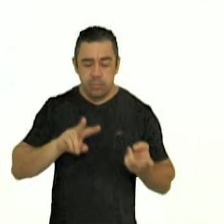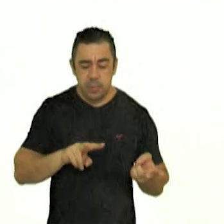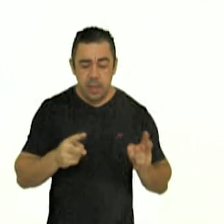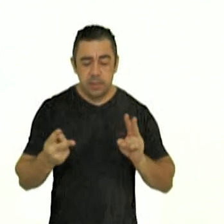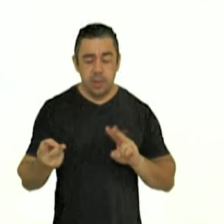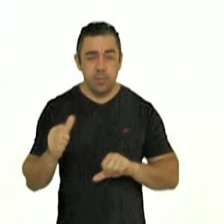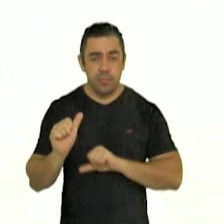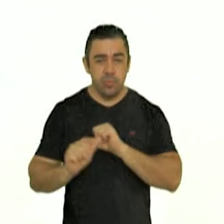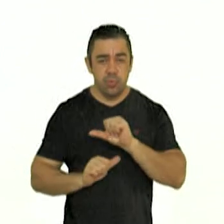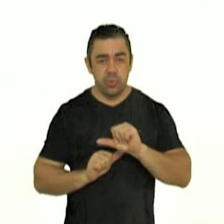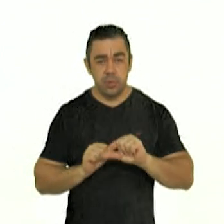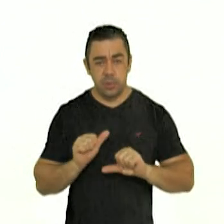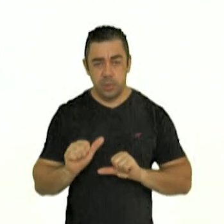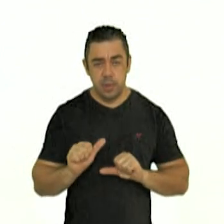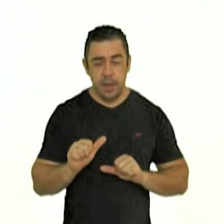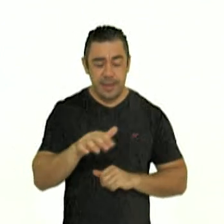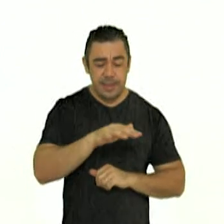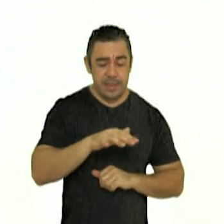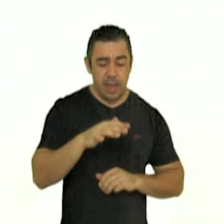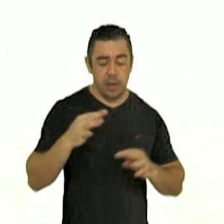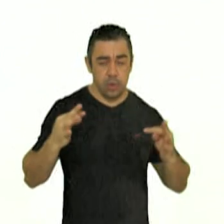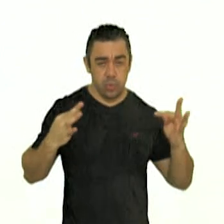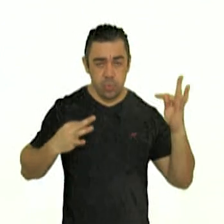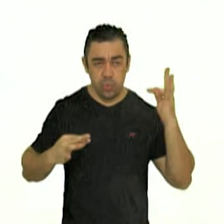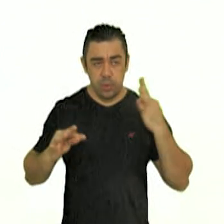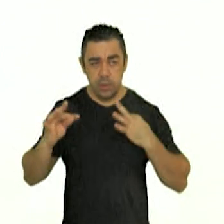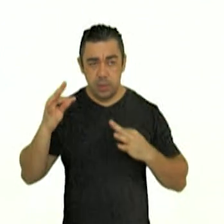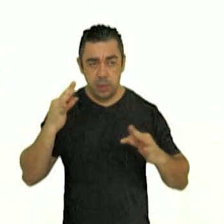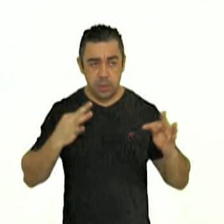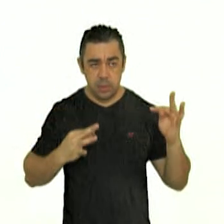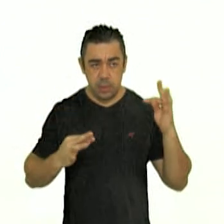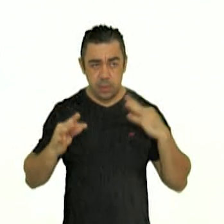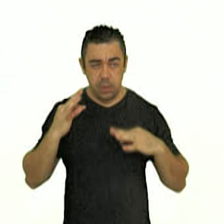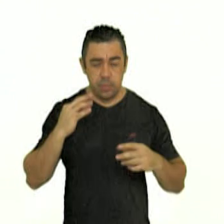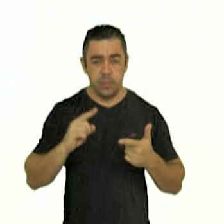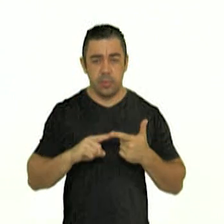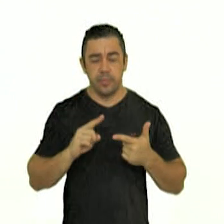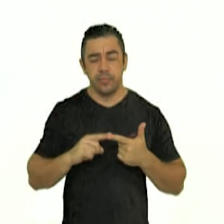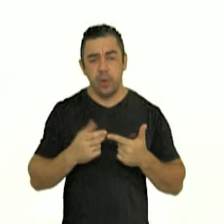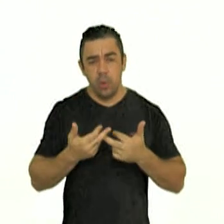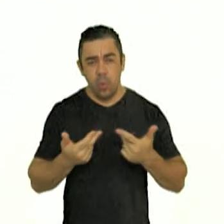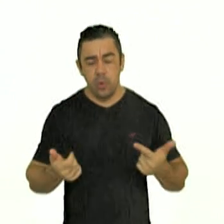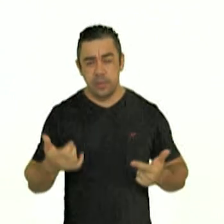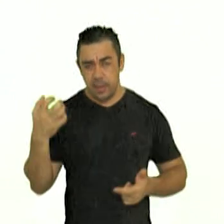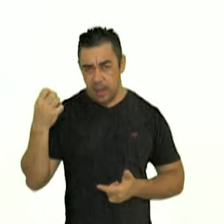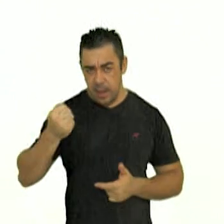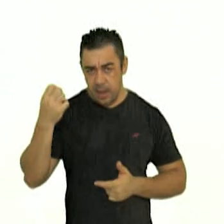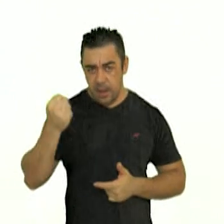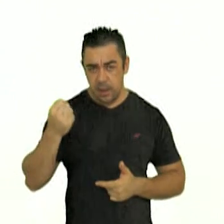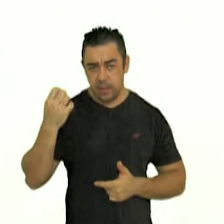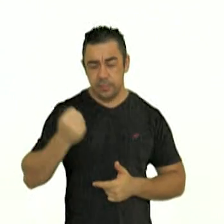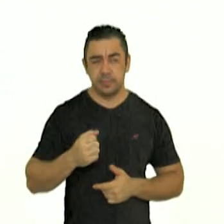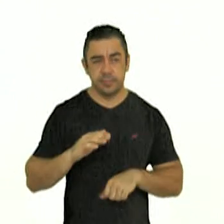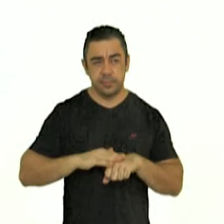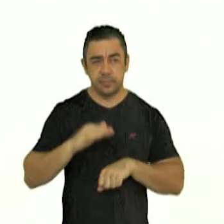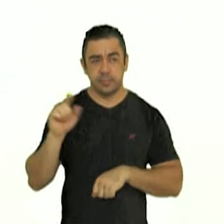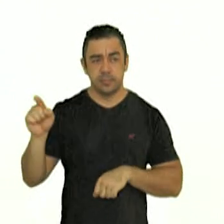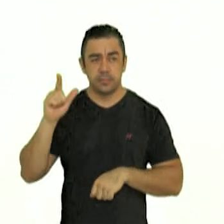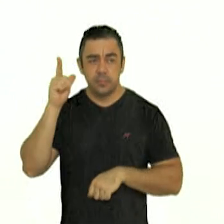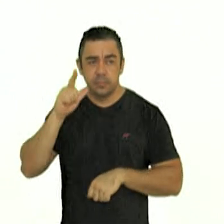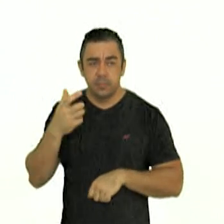transição, hein? Sair do turismo, né? Turismo e laticínios, que são as atividades que mais